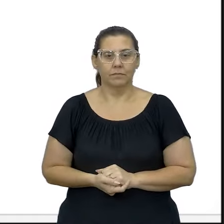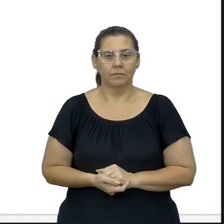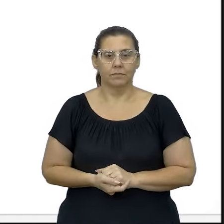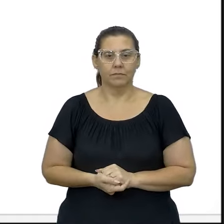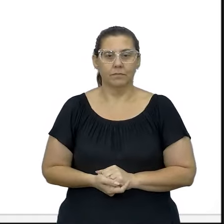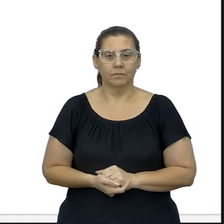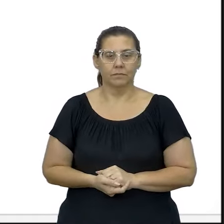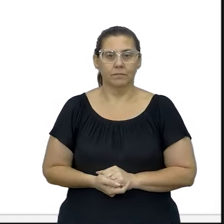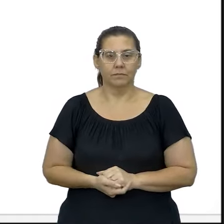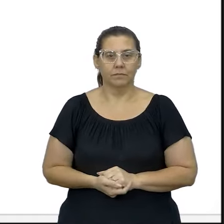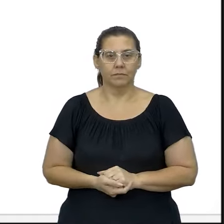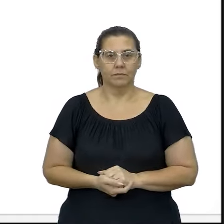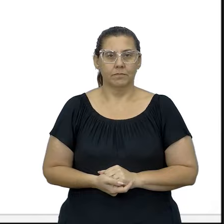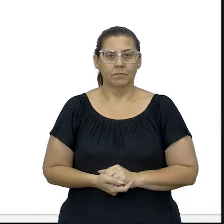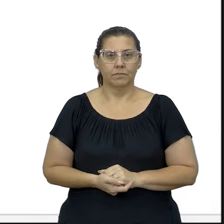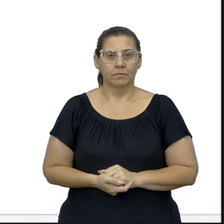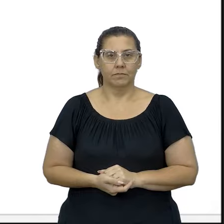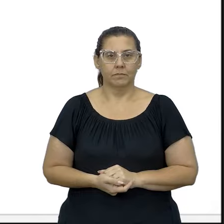nós